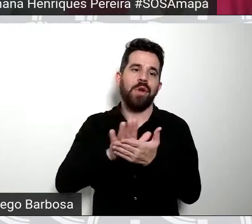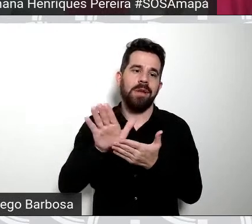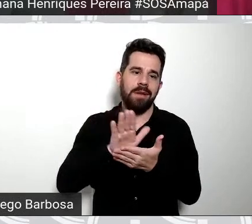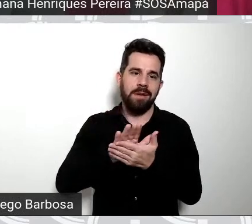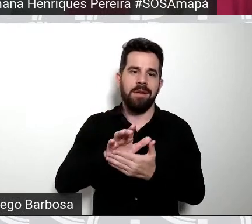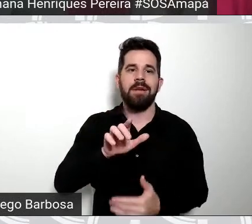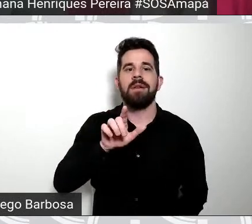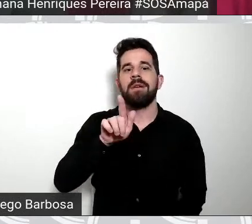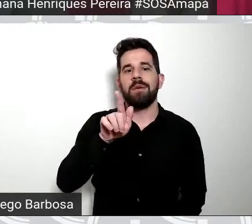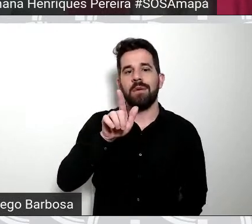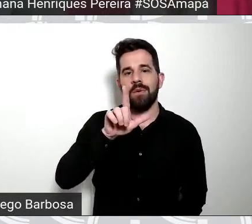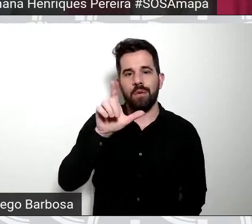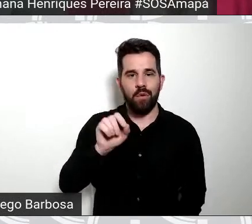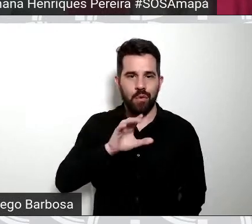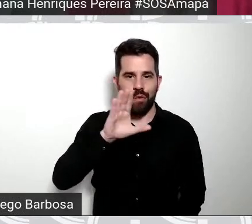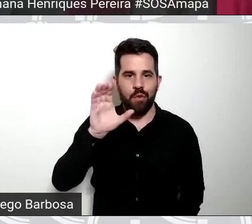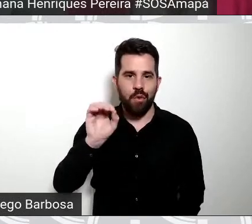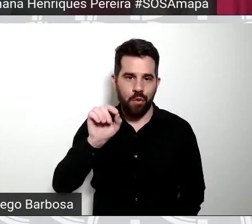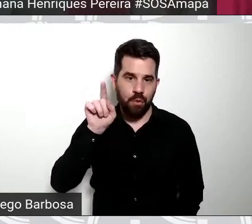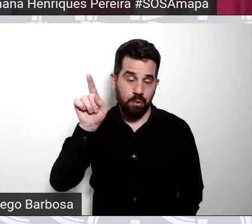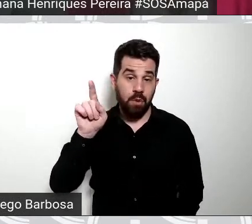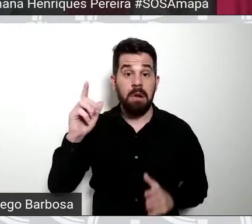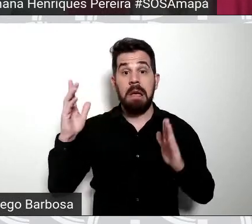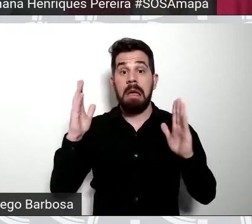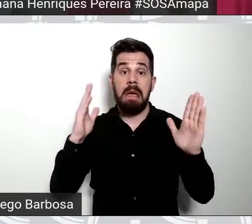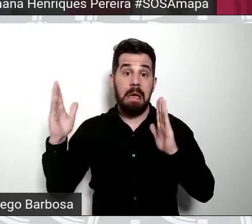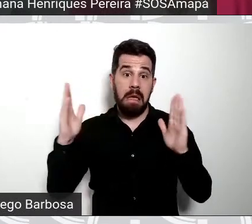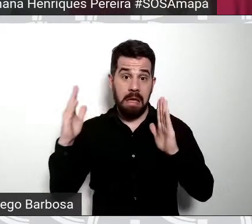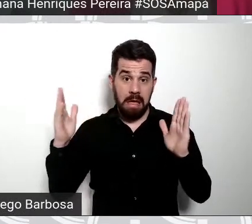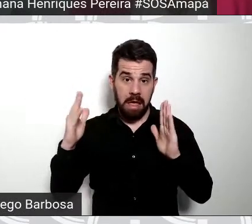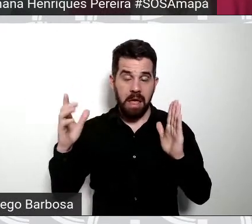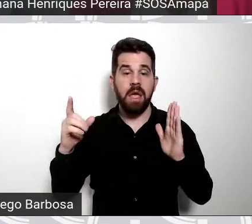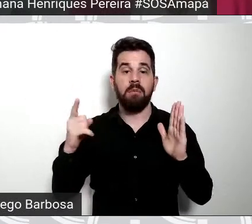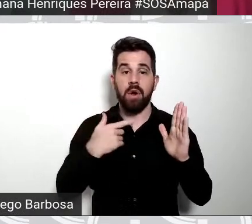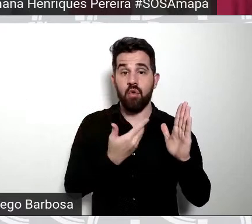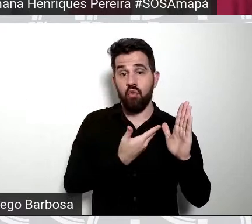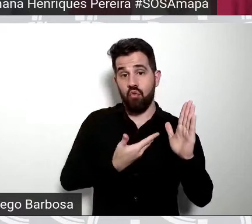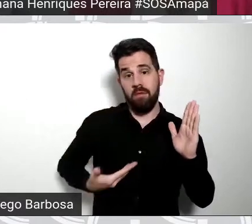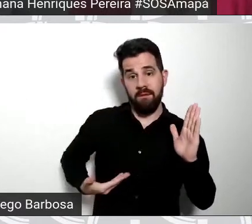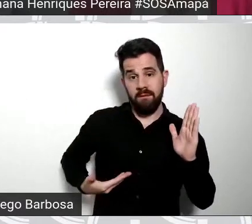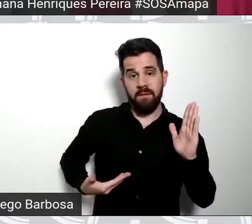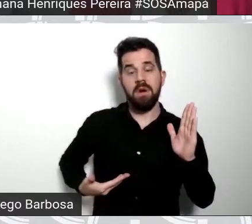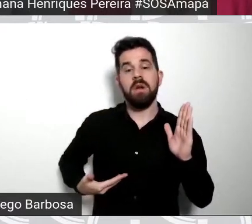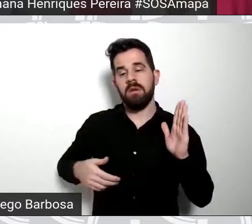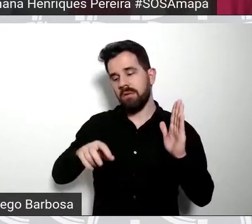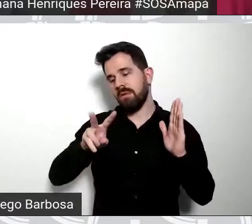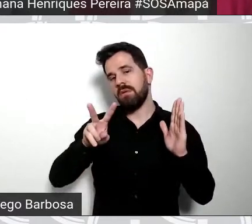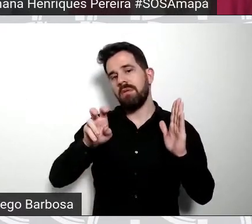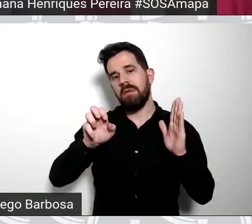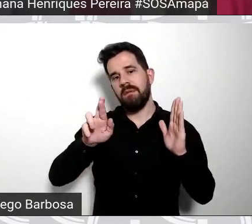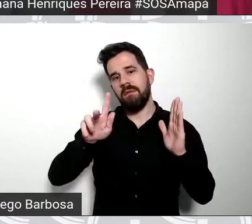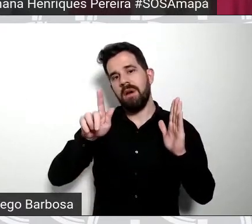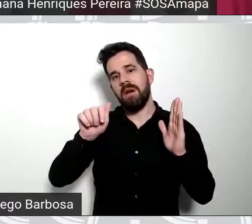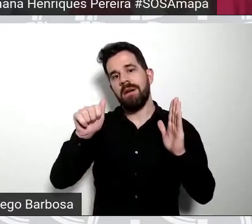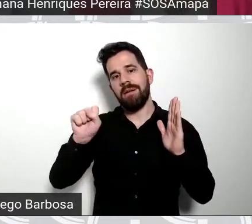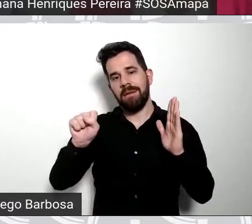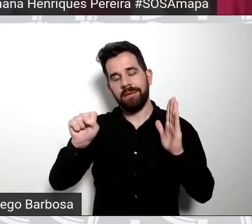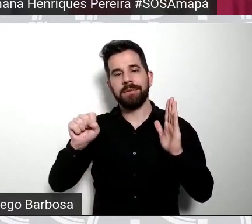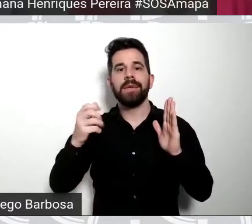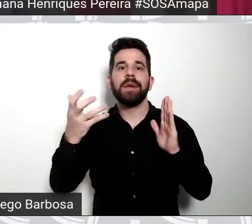época dos governos Vargas, né? Que queria recuperar o atraso